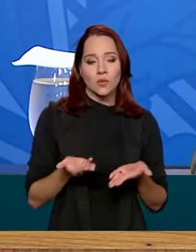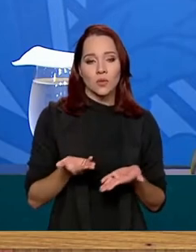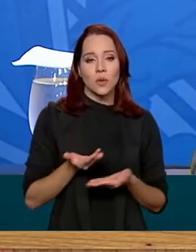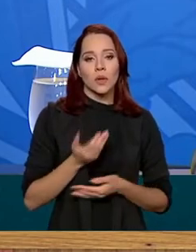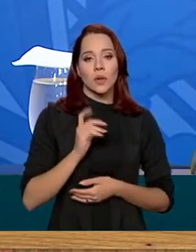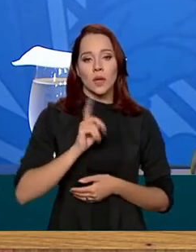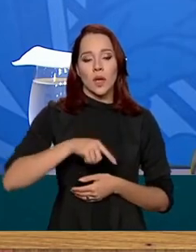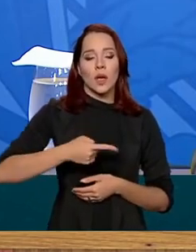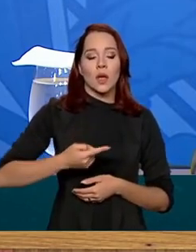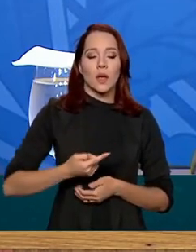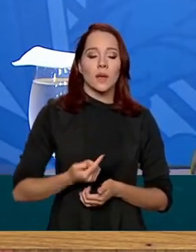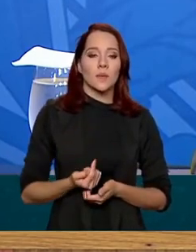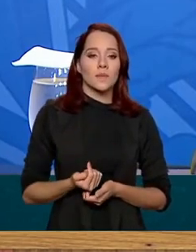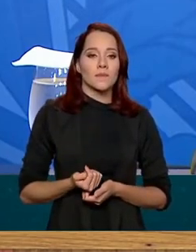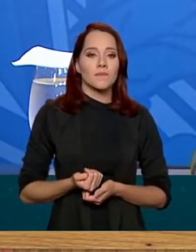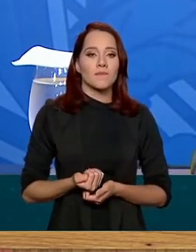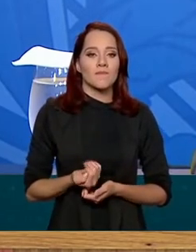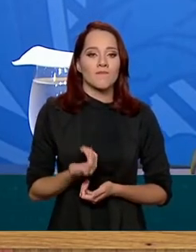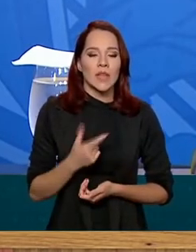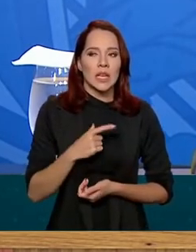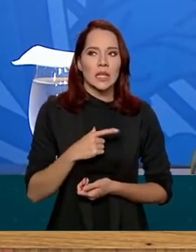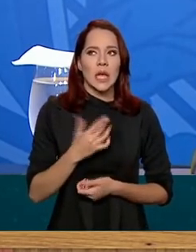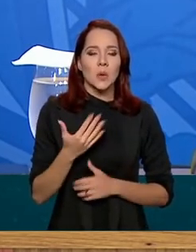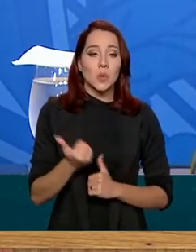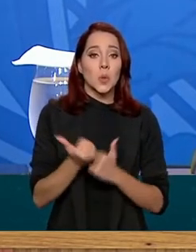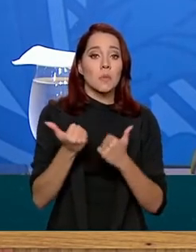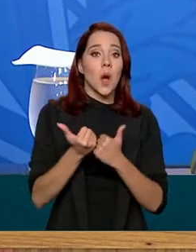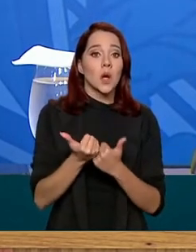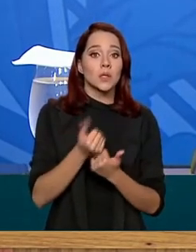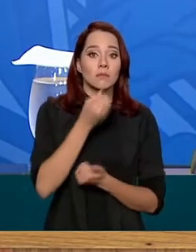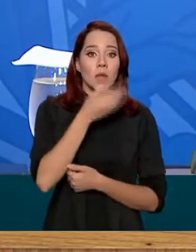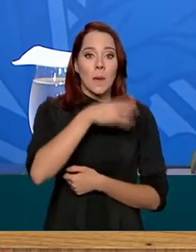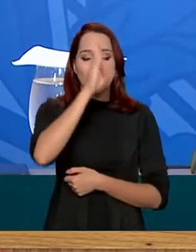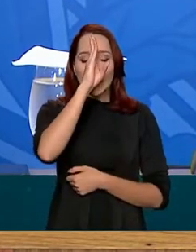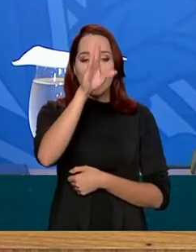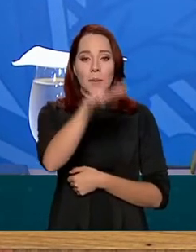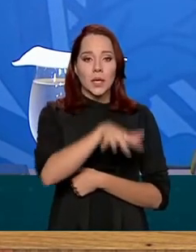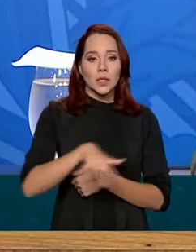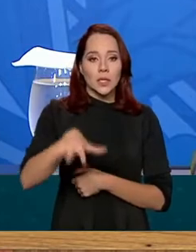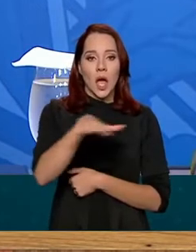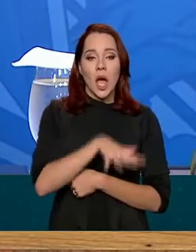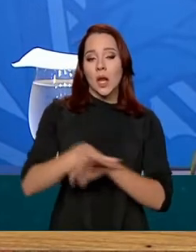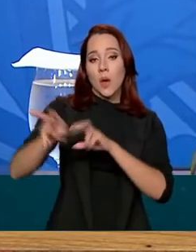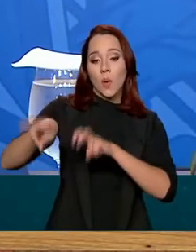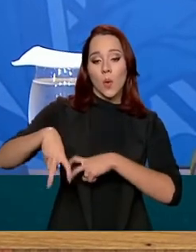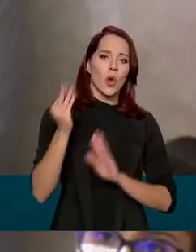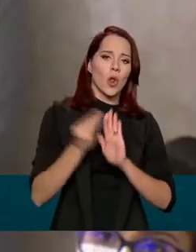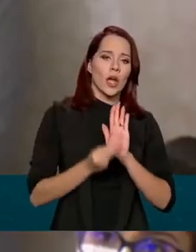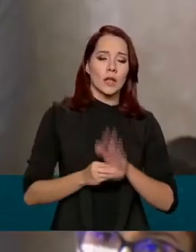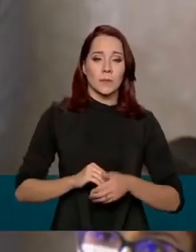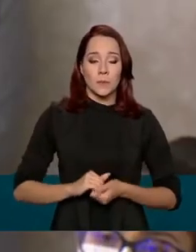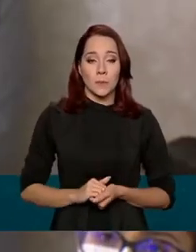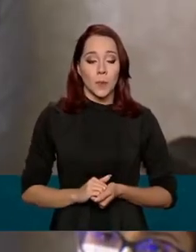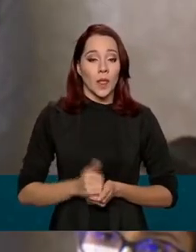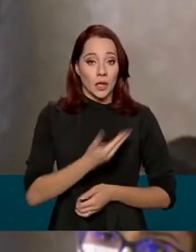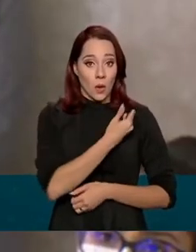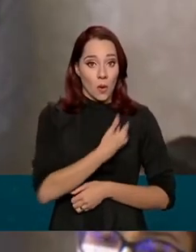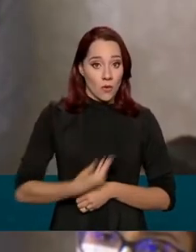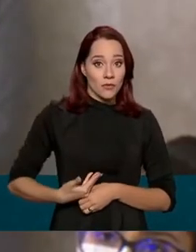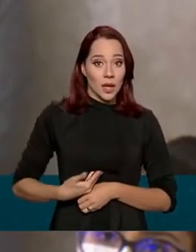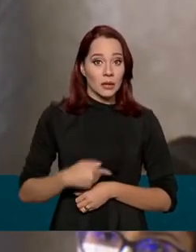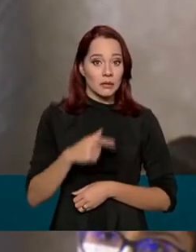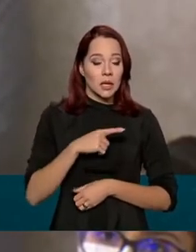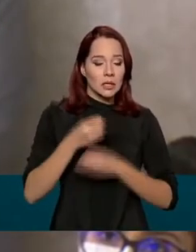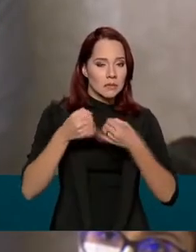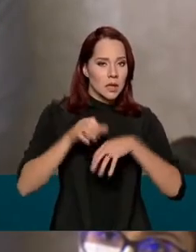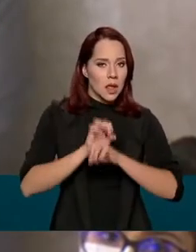que dá um suporte muito grande, especialmente para aqueles da área rural. O governo tem como